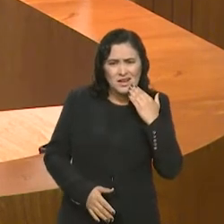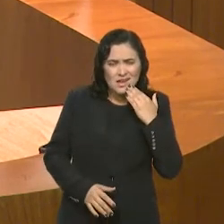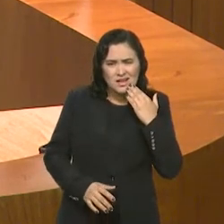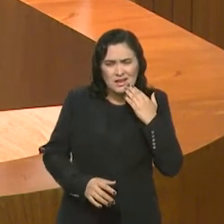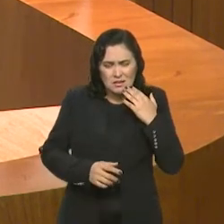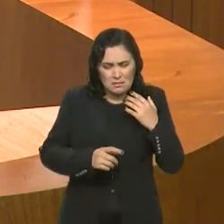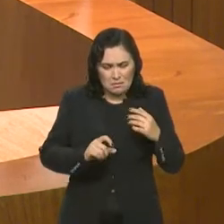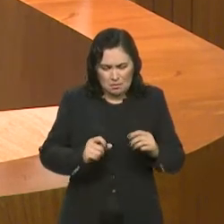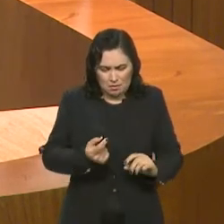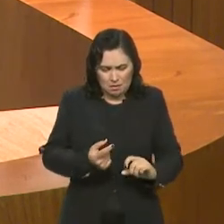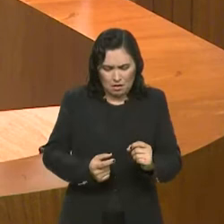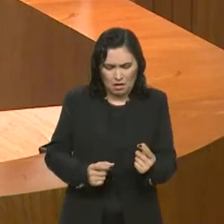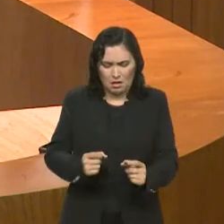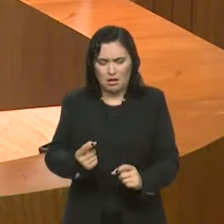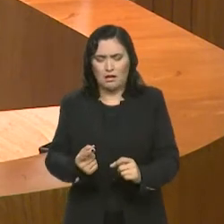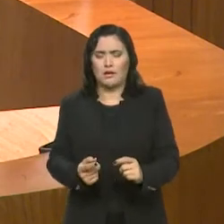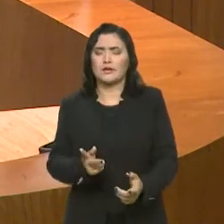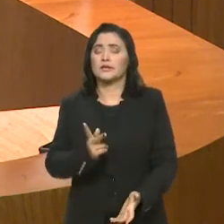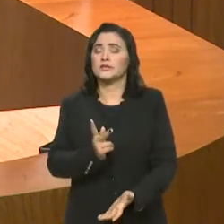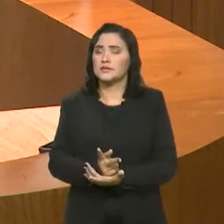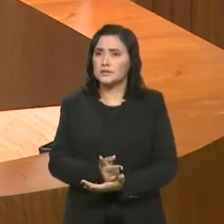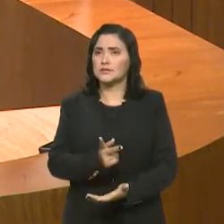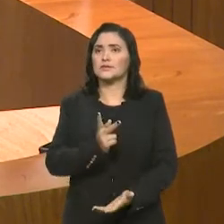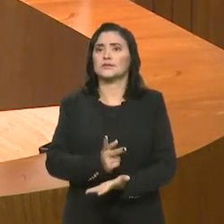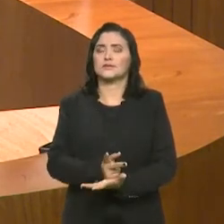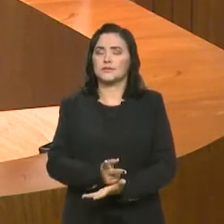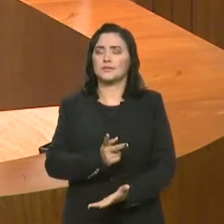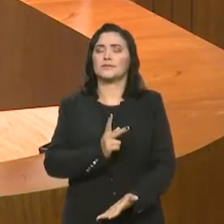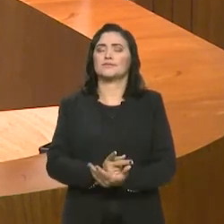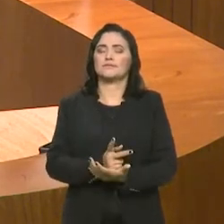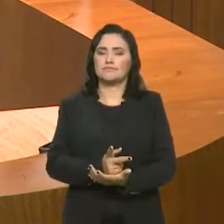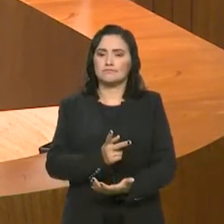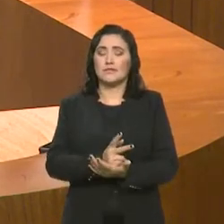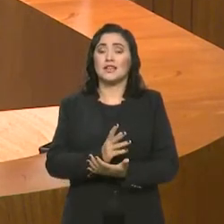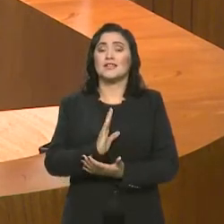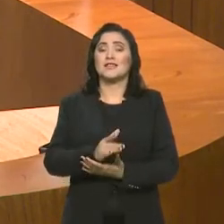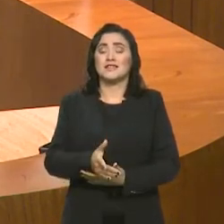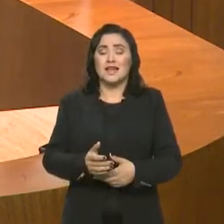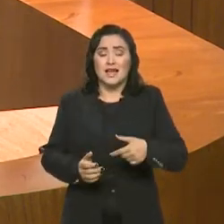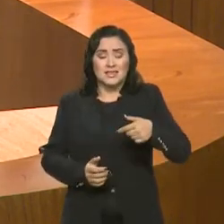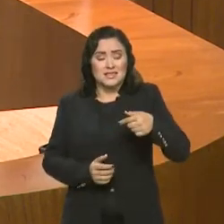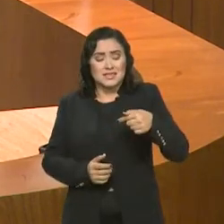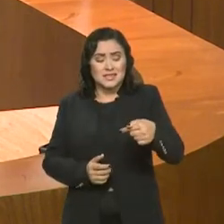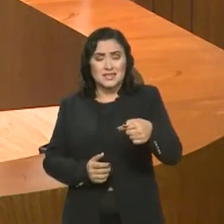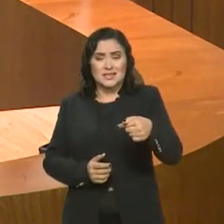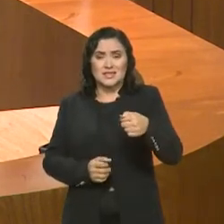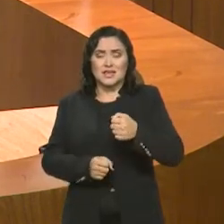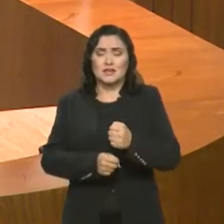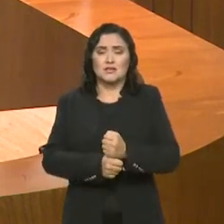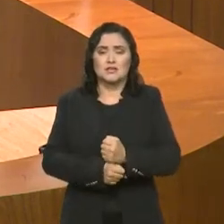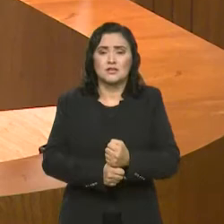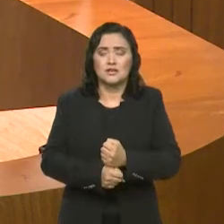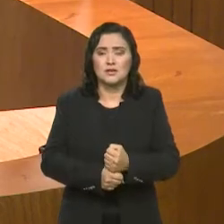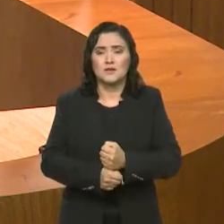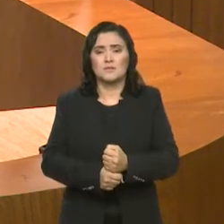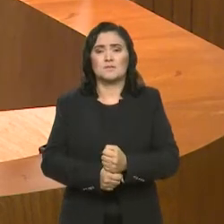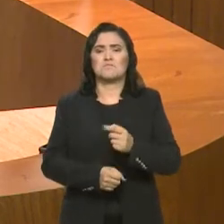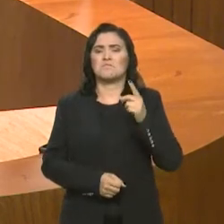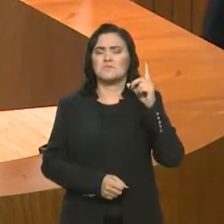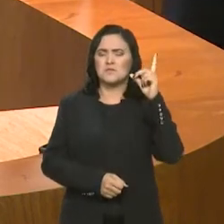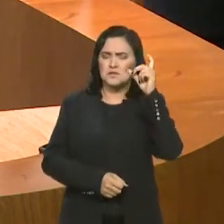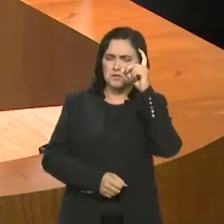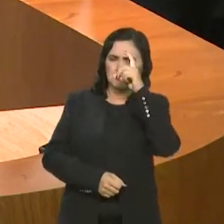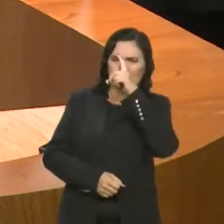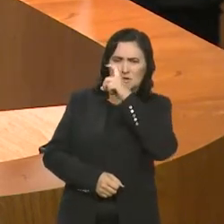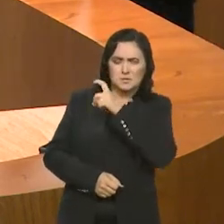só vive deterioradas as nossas estradas. Há 7 anos que a intrafegabilidade tomou